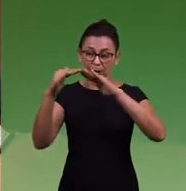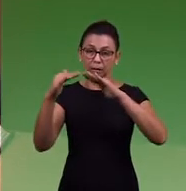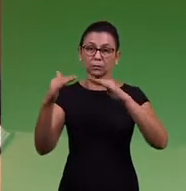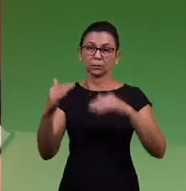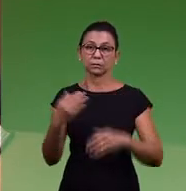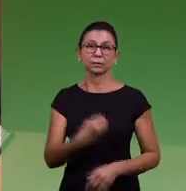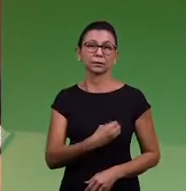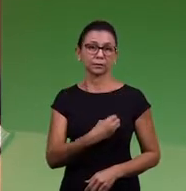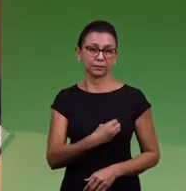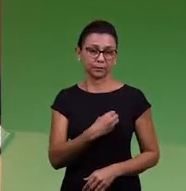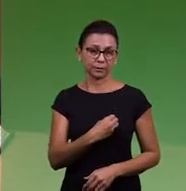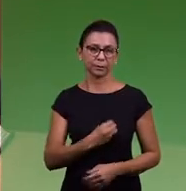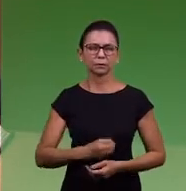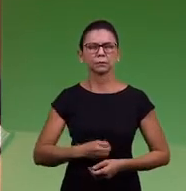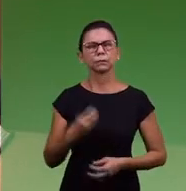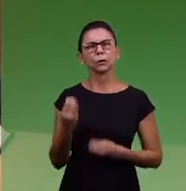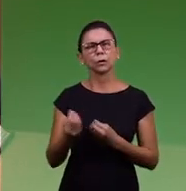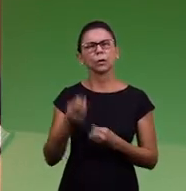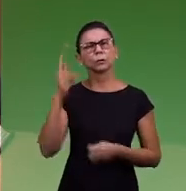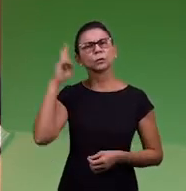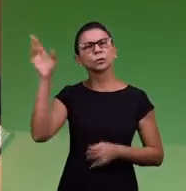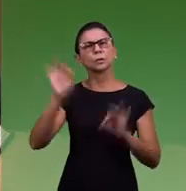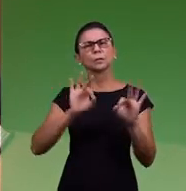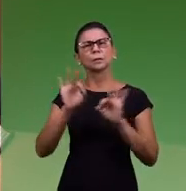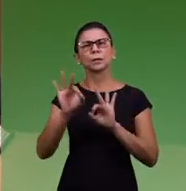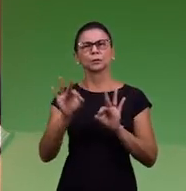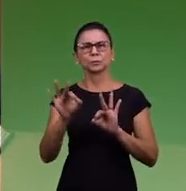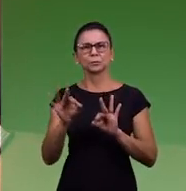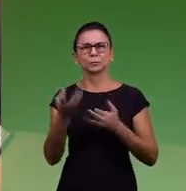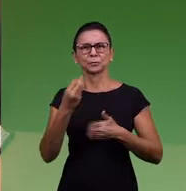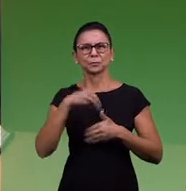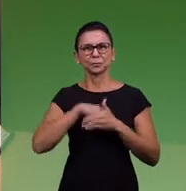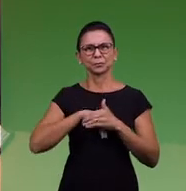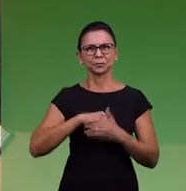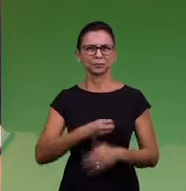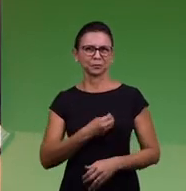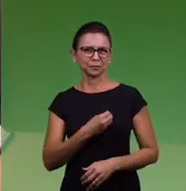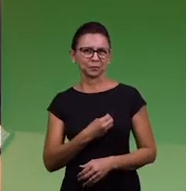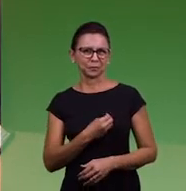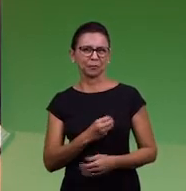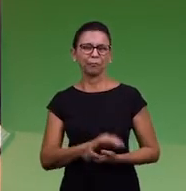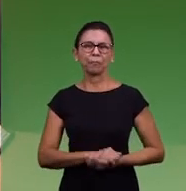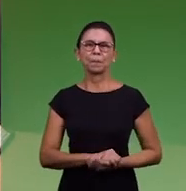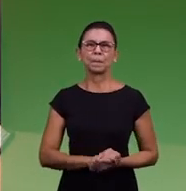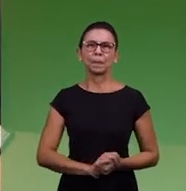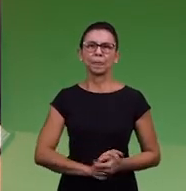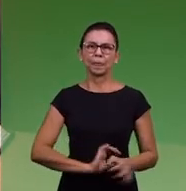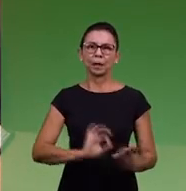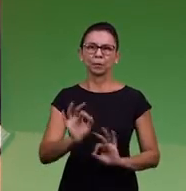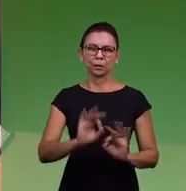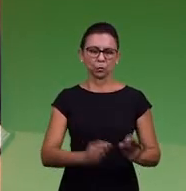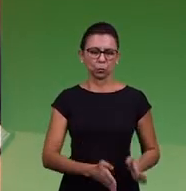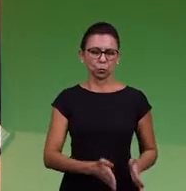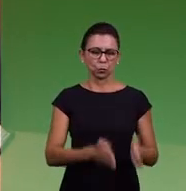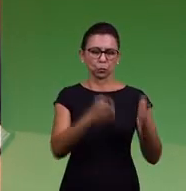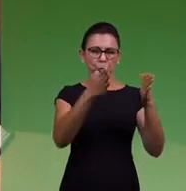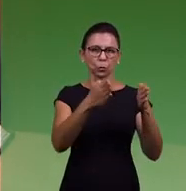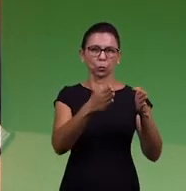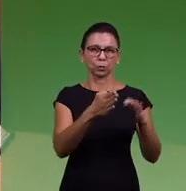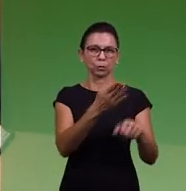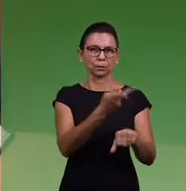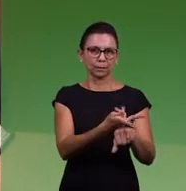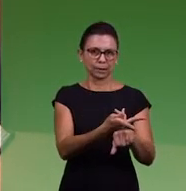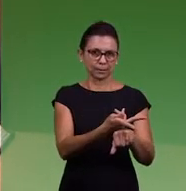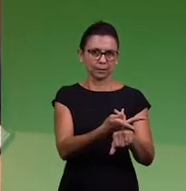na nossa vida. E como é que o Senhor fez isso em nós? O Senhor fez assim, fez-lhe as colunas de prata, prata